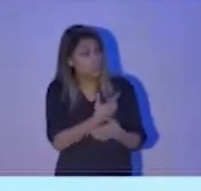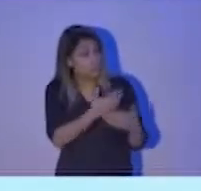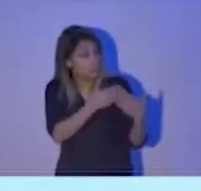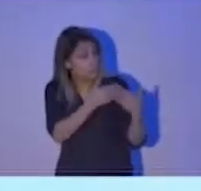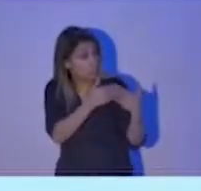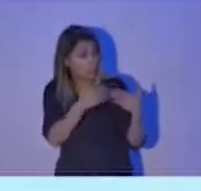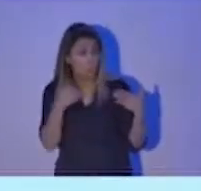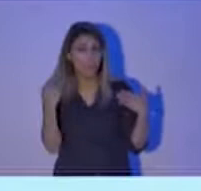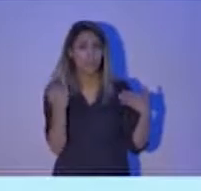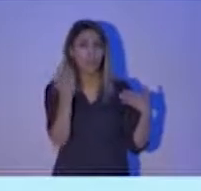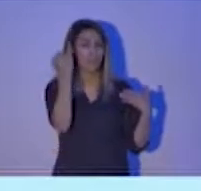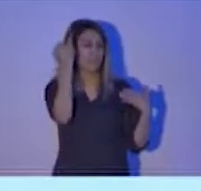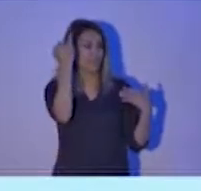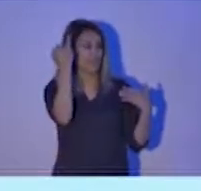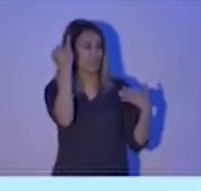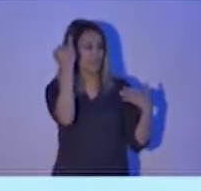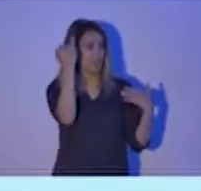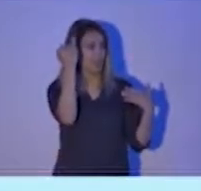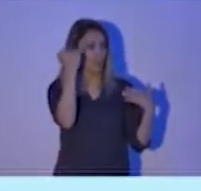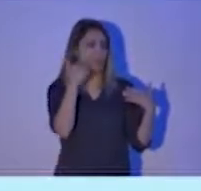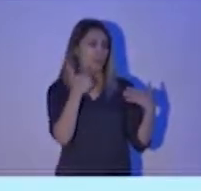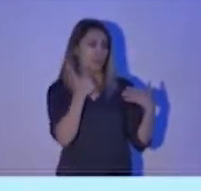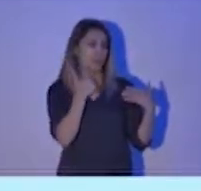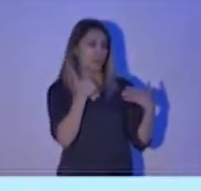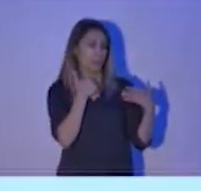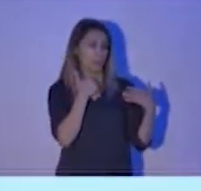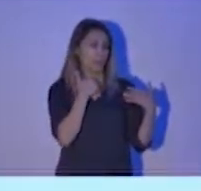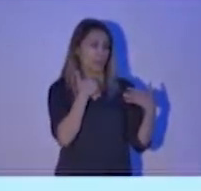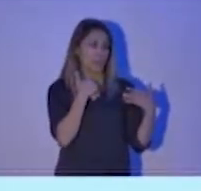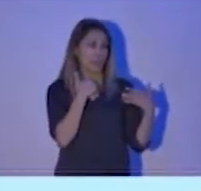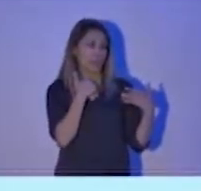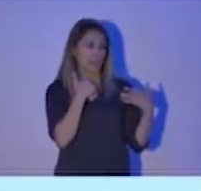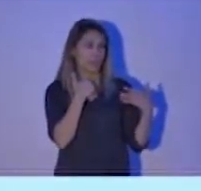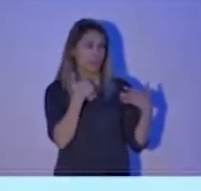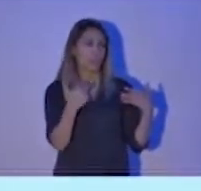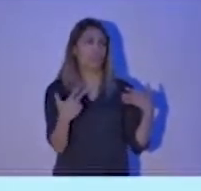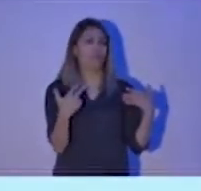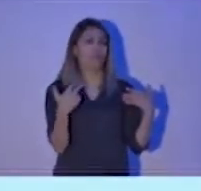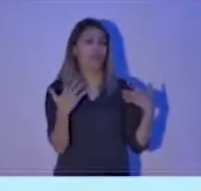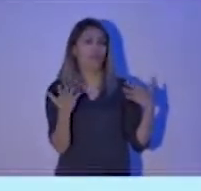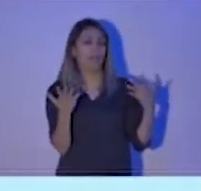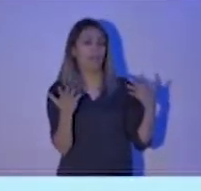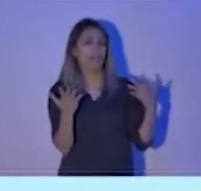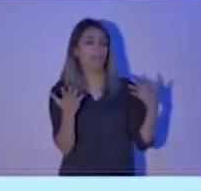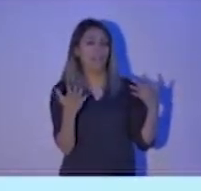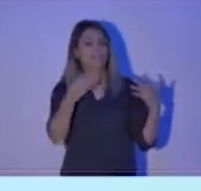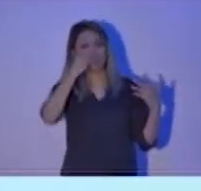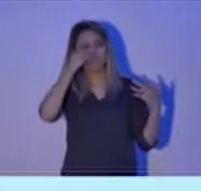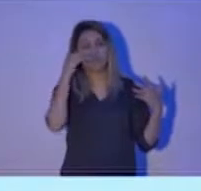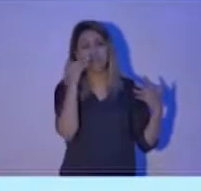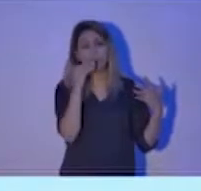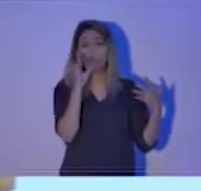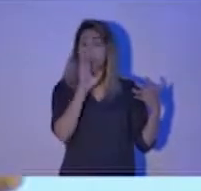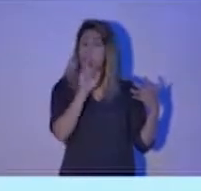passaram, porque não podemos duvidar de que tivemos uma inclusão muito grande dos estudantes